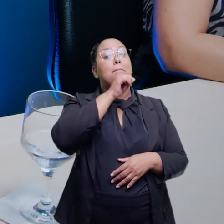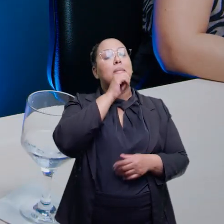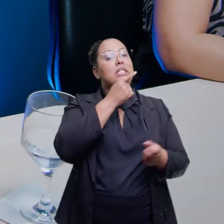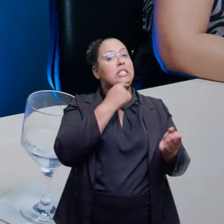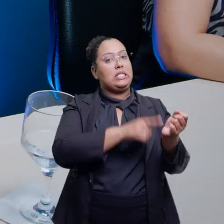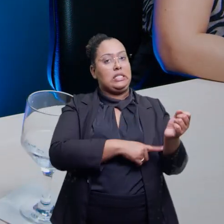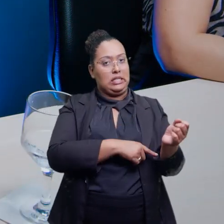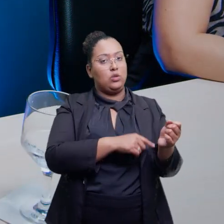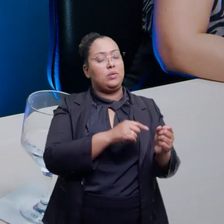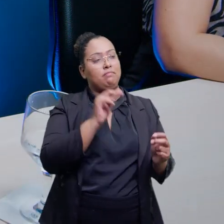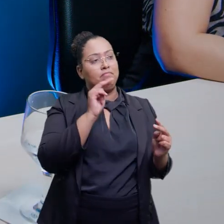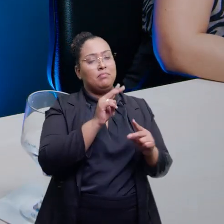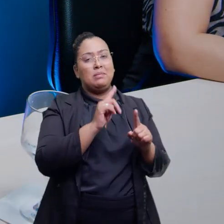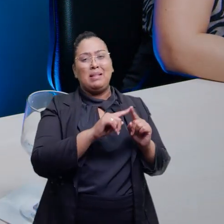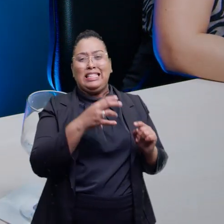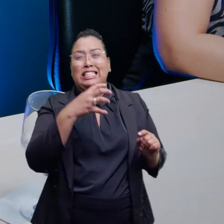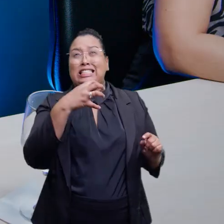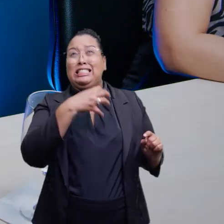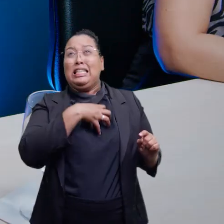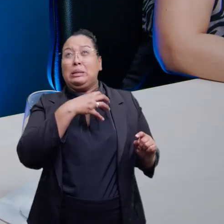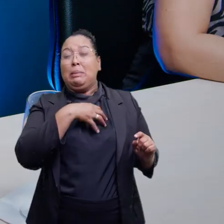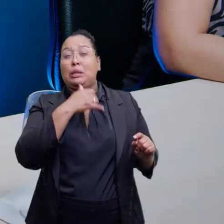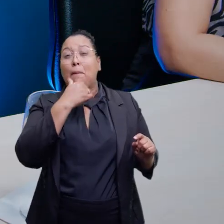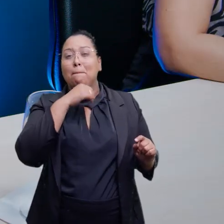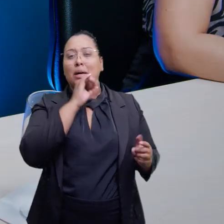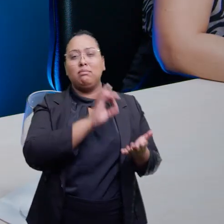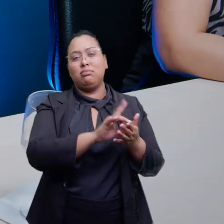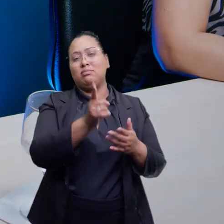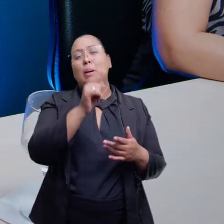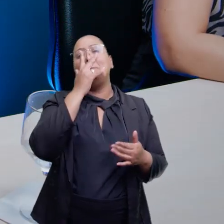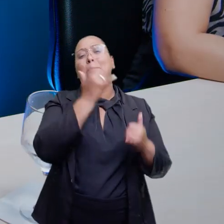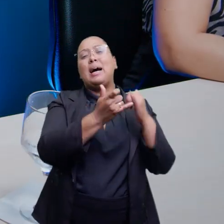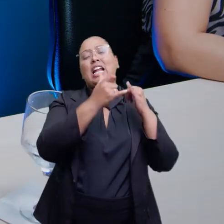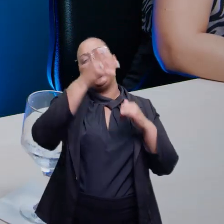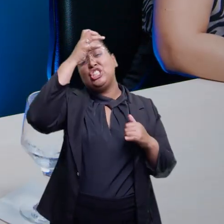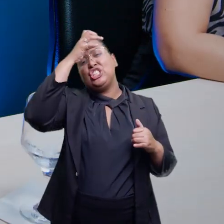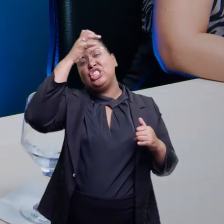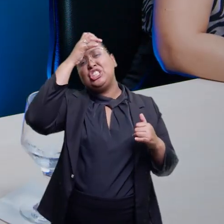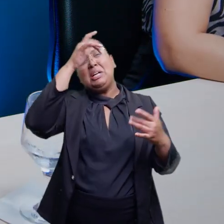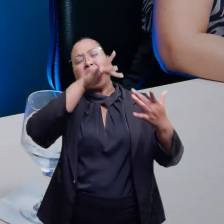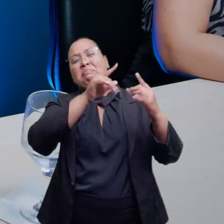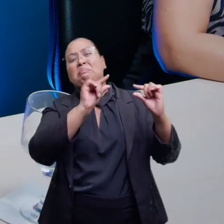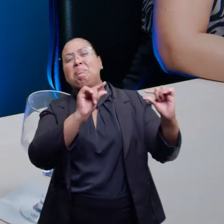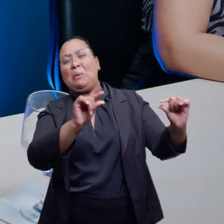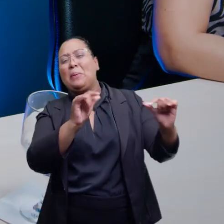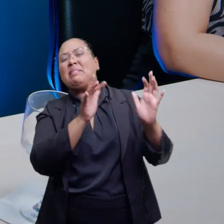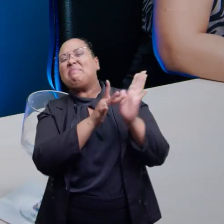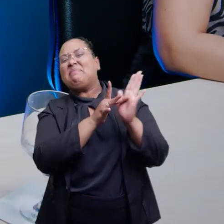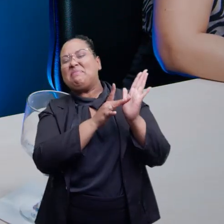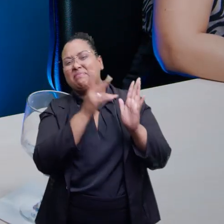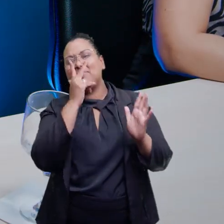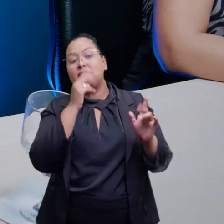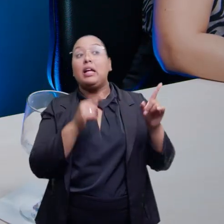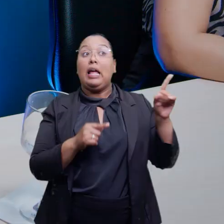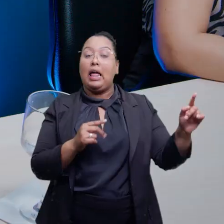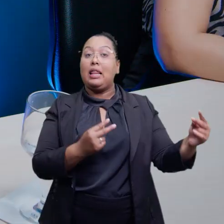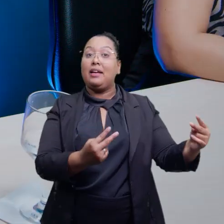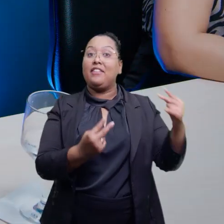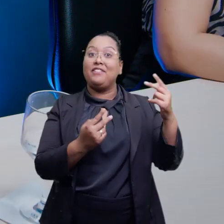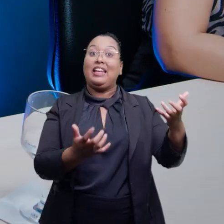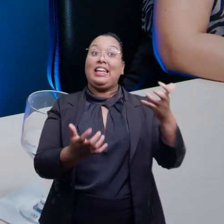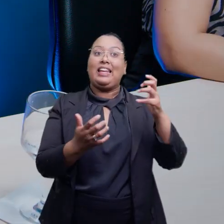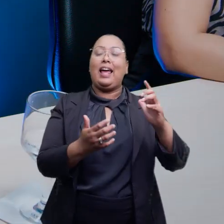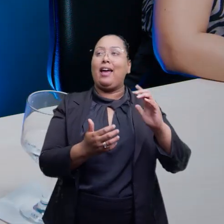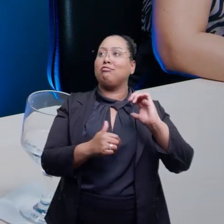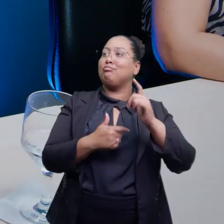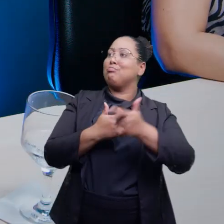aquele sentimento de mãe. É como se fosse uma tia distante que você tem ali. Eu vejo, né, a necessidade dela de tentar fazer